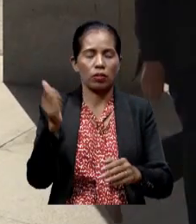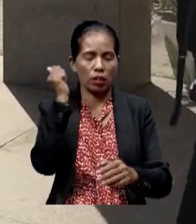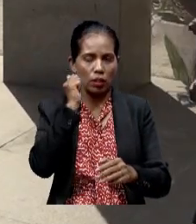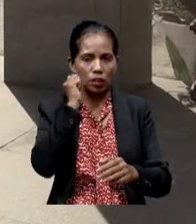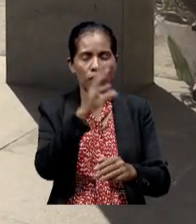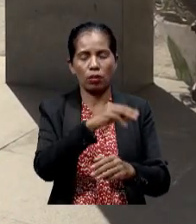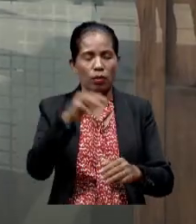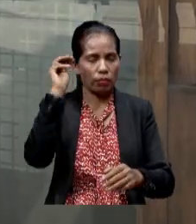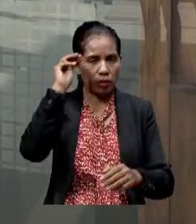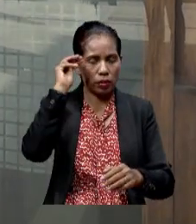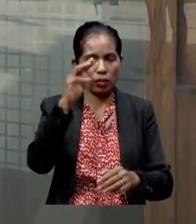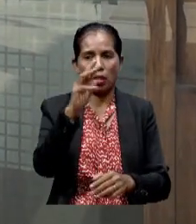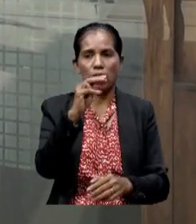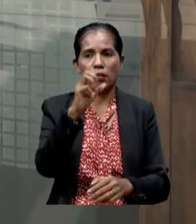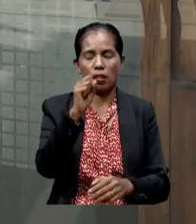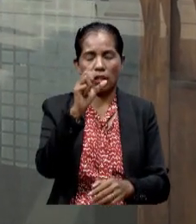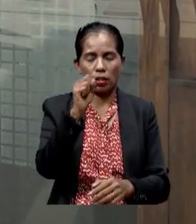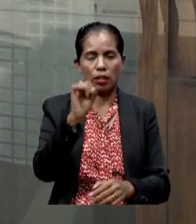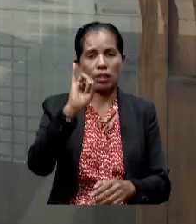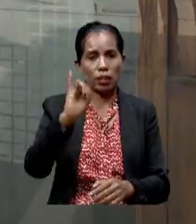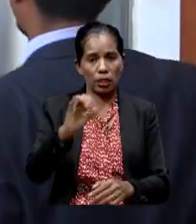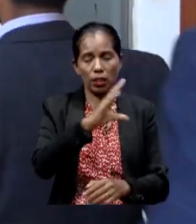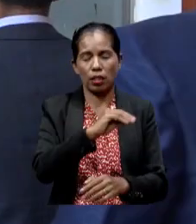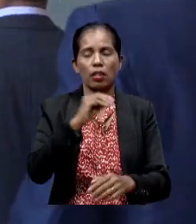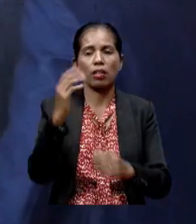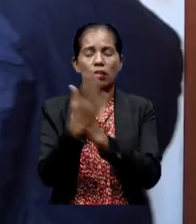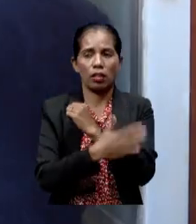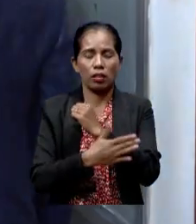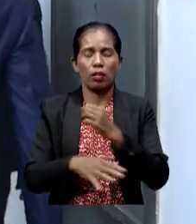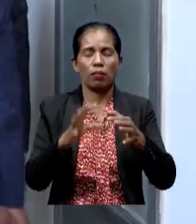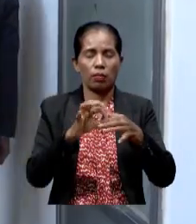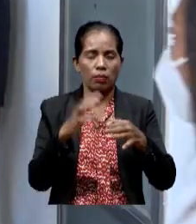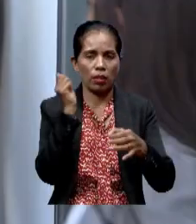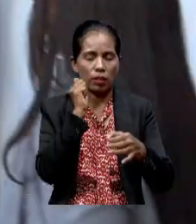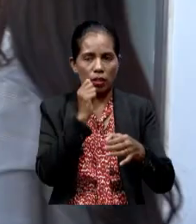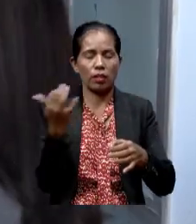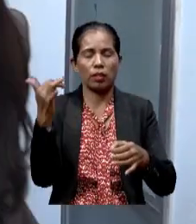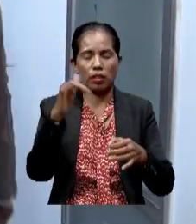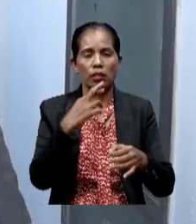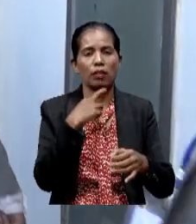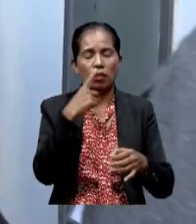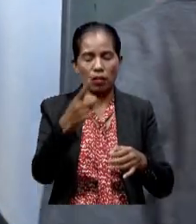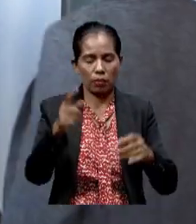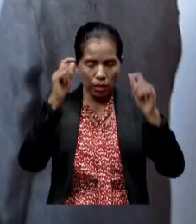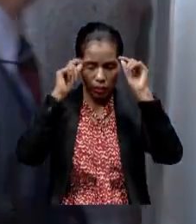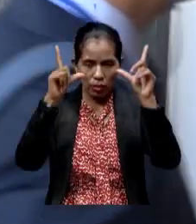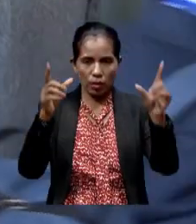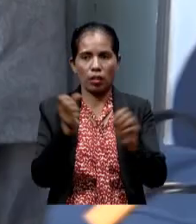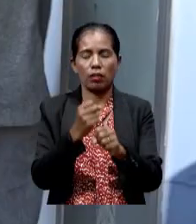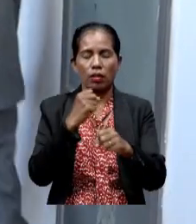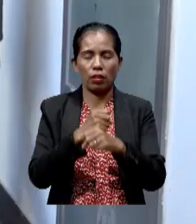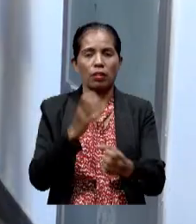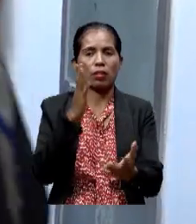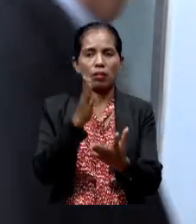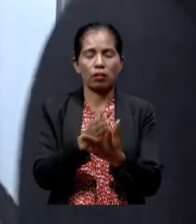o Ministério Solidariedade Social no Inclusão, nação-membro ASEAN Sira, recomenda para Timor-Leste atuhalo